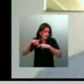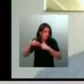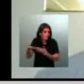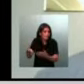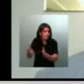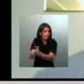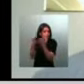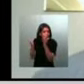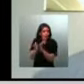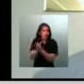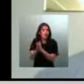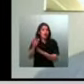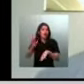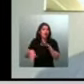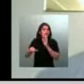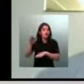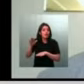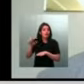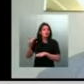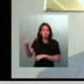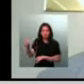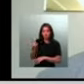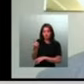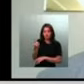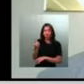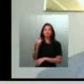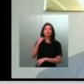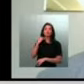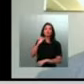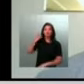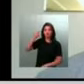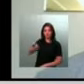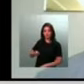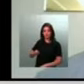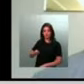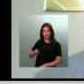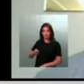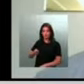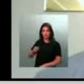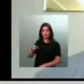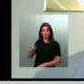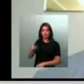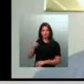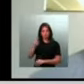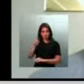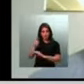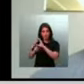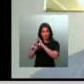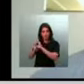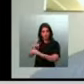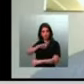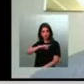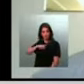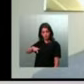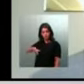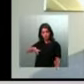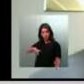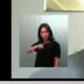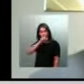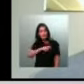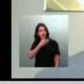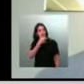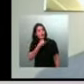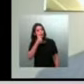chamados à presença em juízo e dependem do defensor público, e lá está uma defensora e um